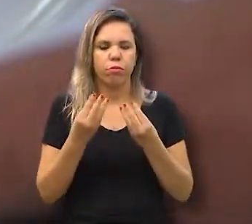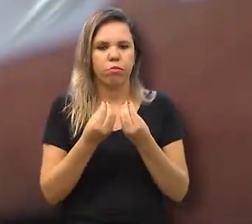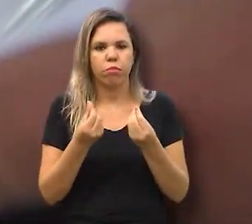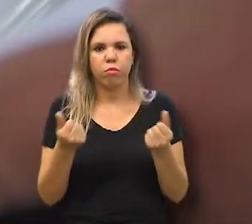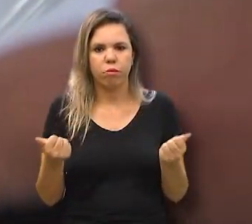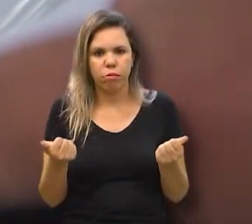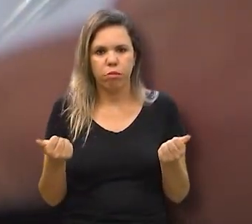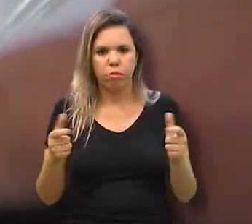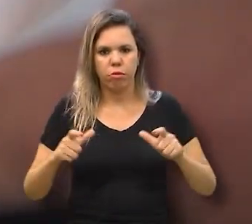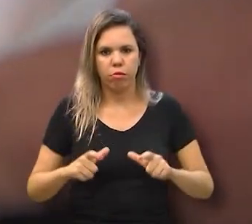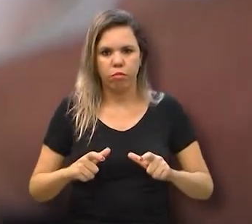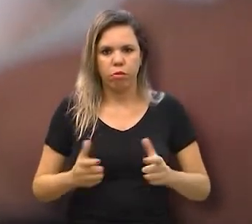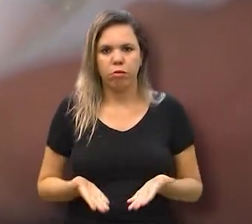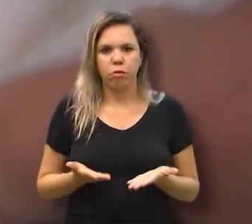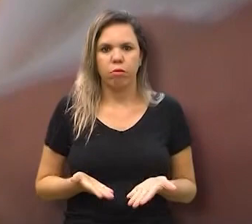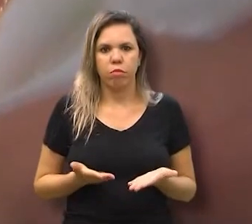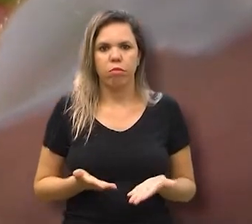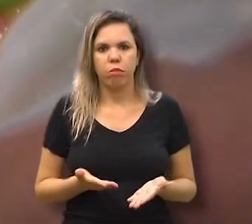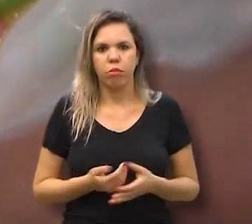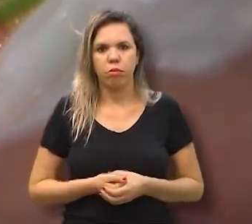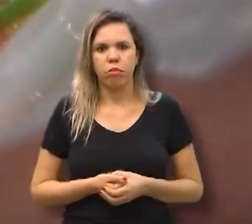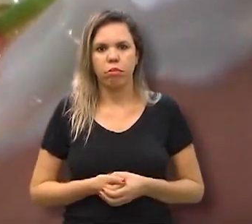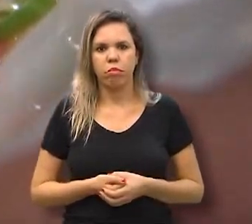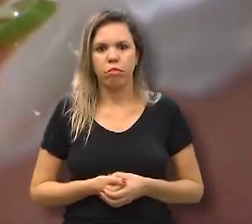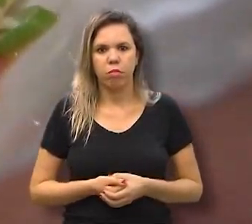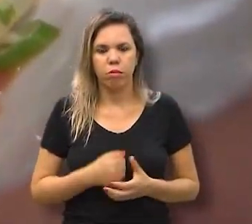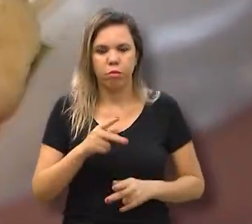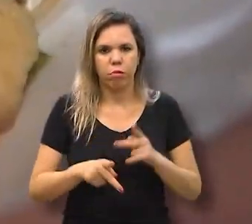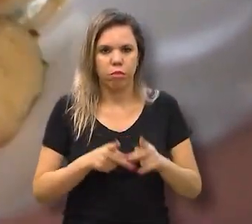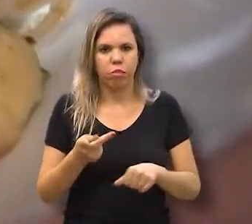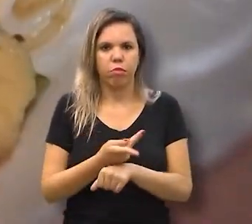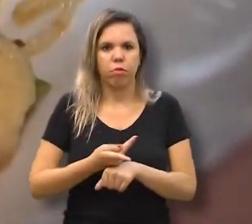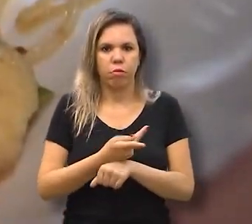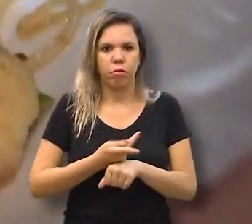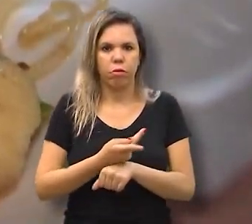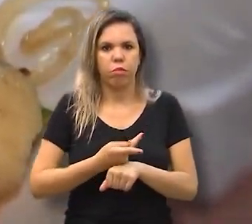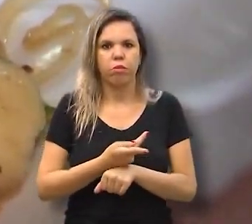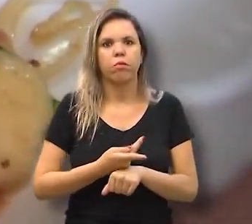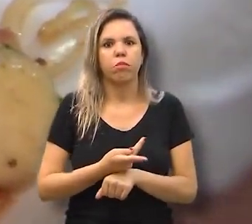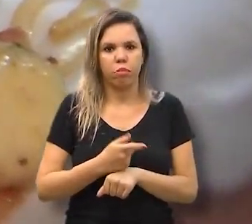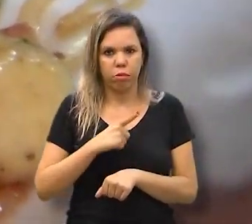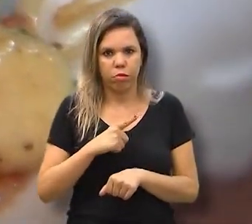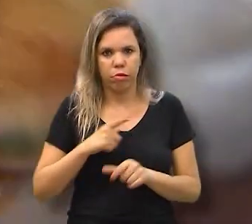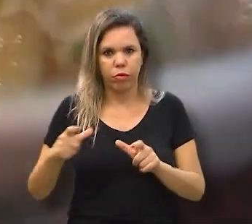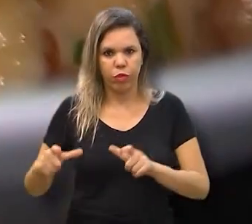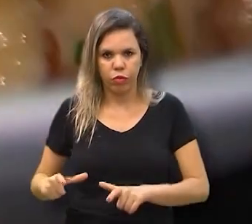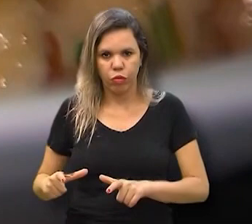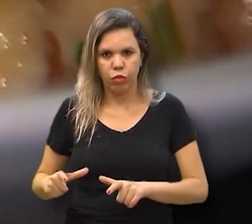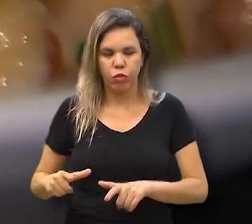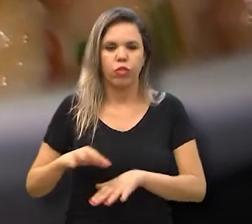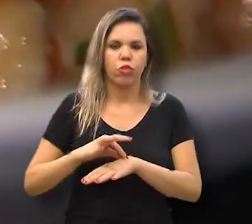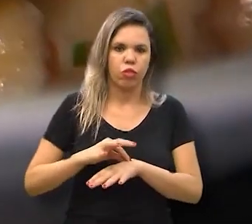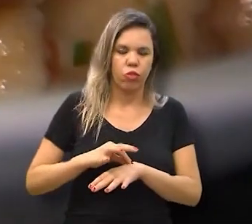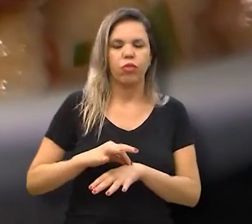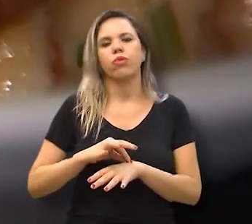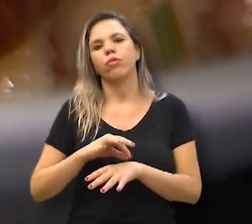essa textura e trazer um prato leve também. Eu acho que tá um pouco o pessoal procurando algumas opções. Então a gente tem um prato que vai o filé mignon